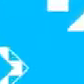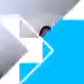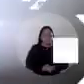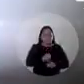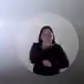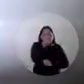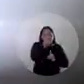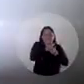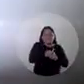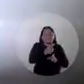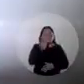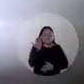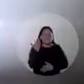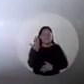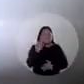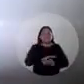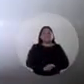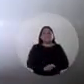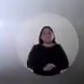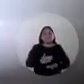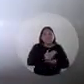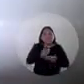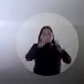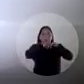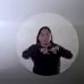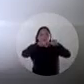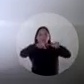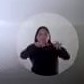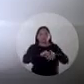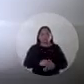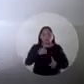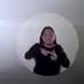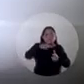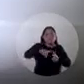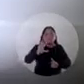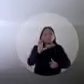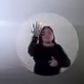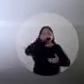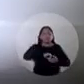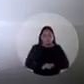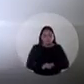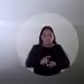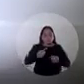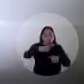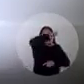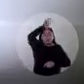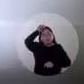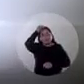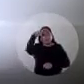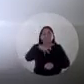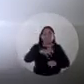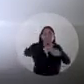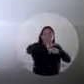Já se passaram mais de seis meses, desde que nós alertamos a gravidade da situação que Manaus